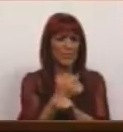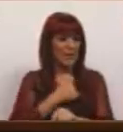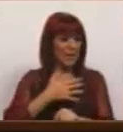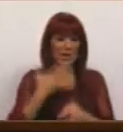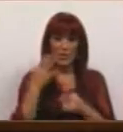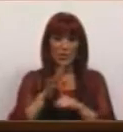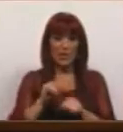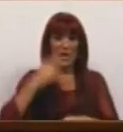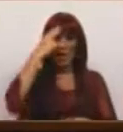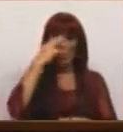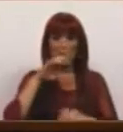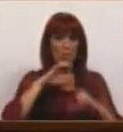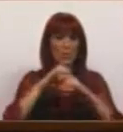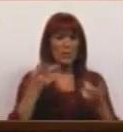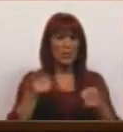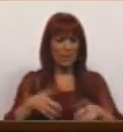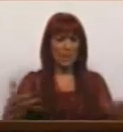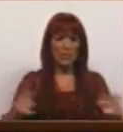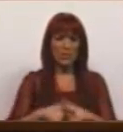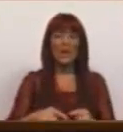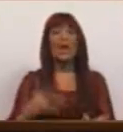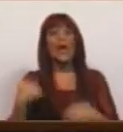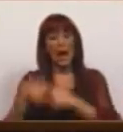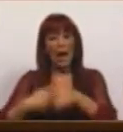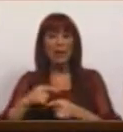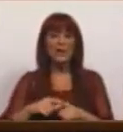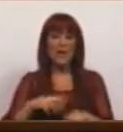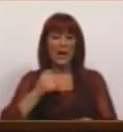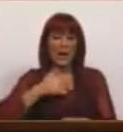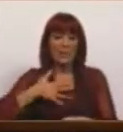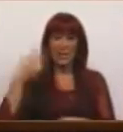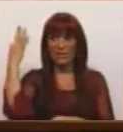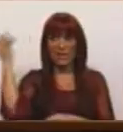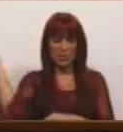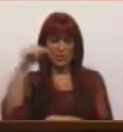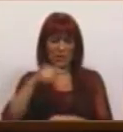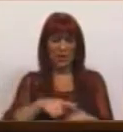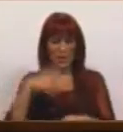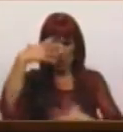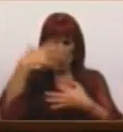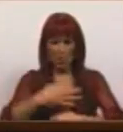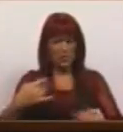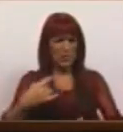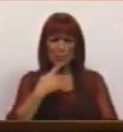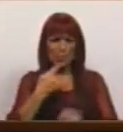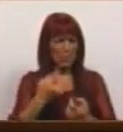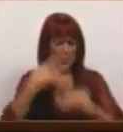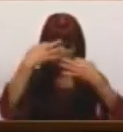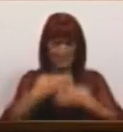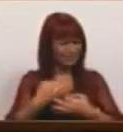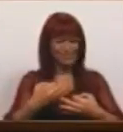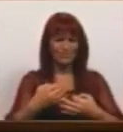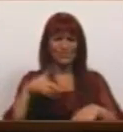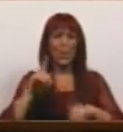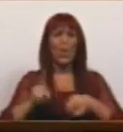por exemplo as torres de comunicações. Entretanto, esta multinacional francesa tem tido um comportamento muito pouco digno no